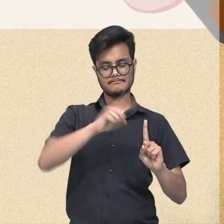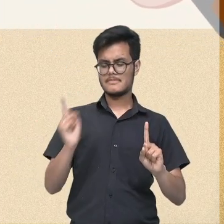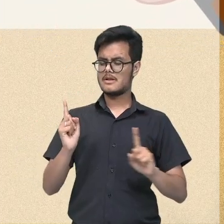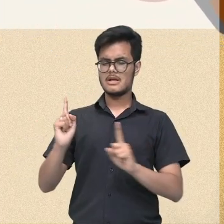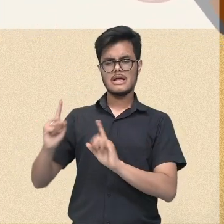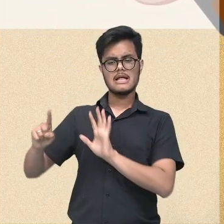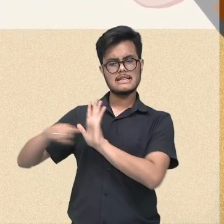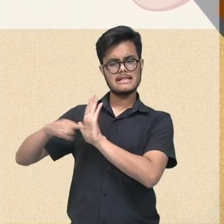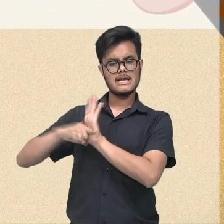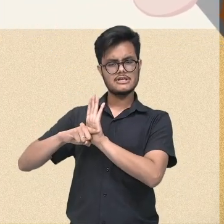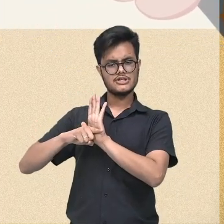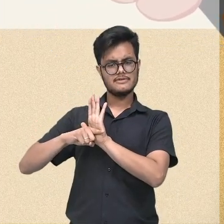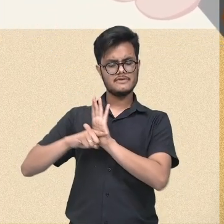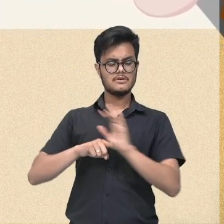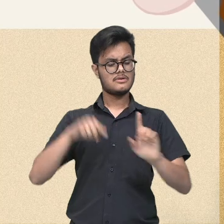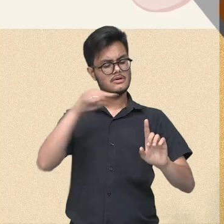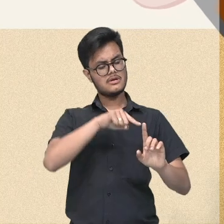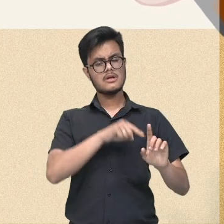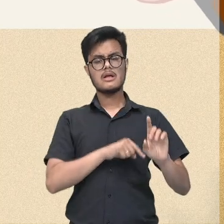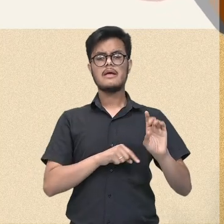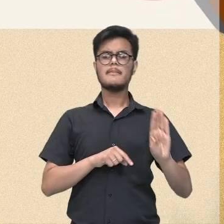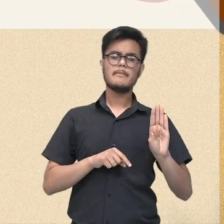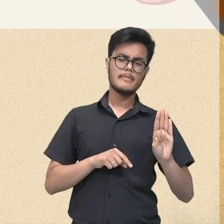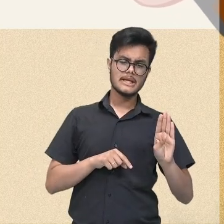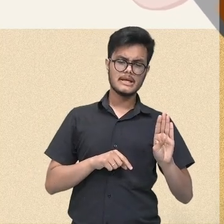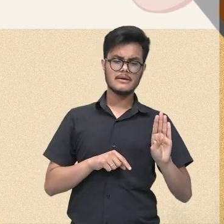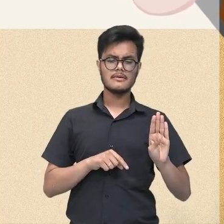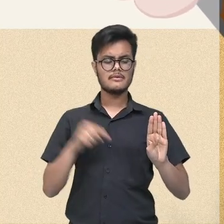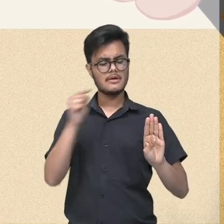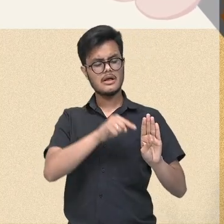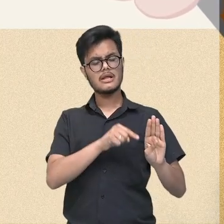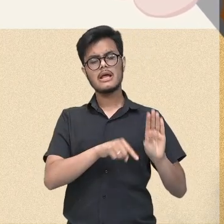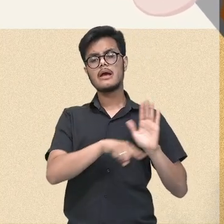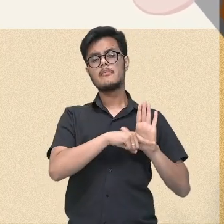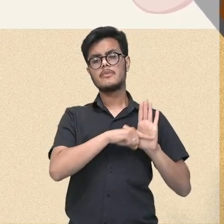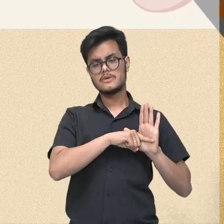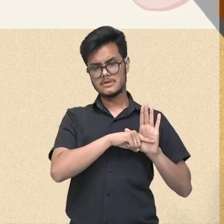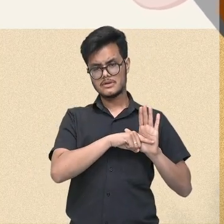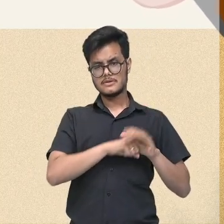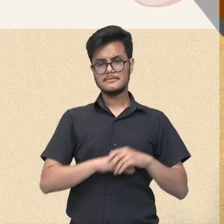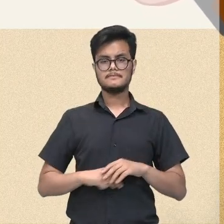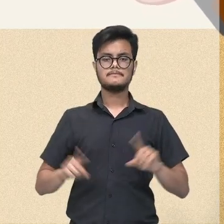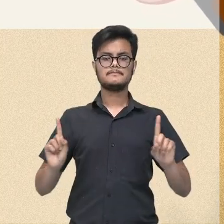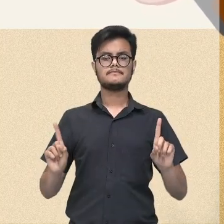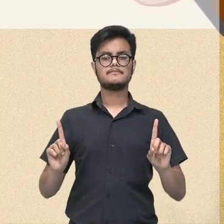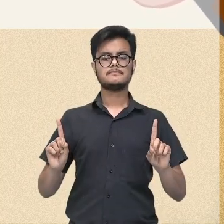é eletrizada e outra é neutra. Percebam aí o que vai ocorrer, ó.